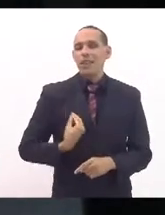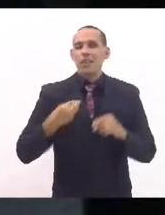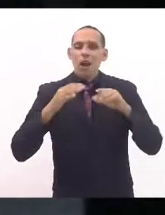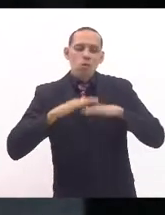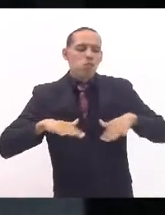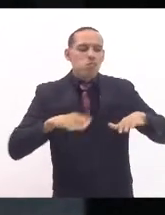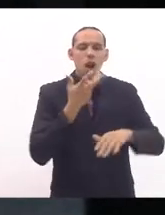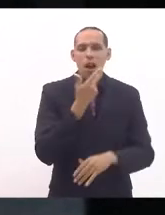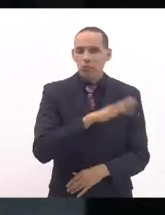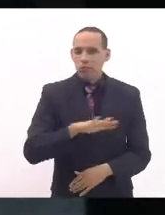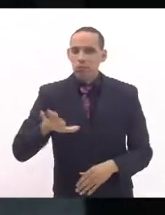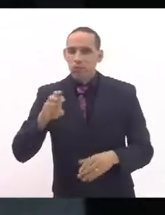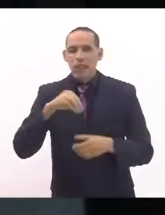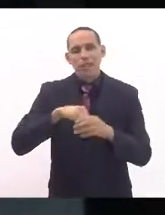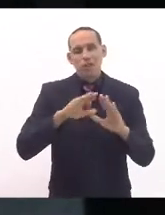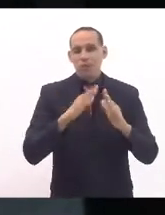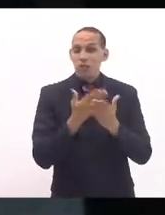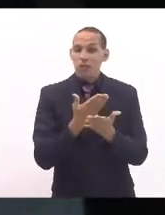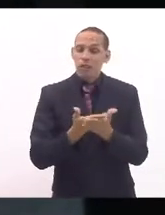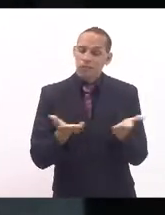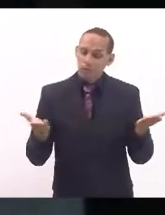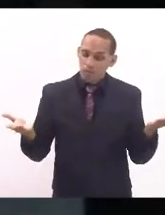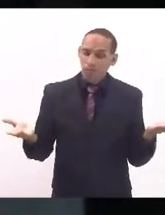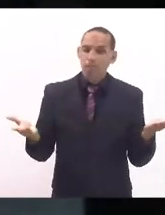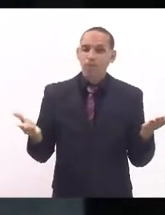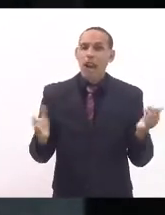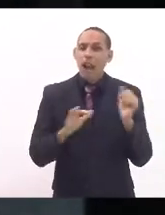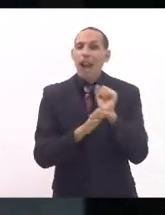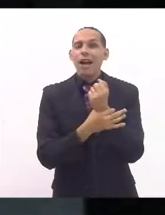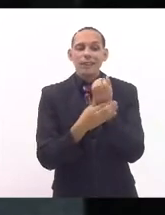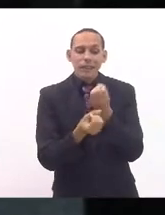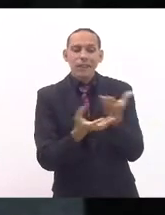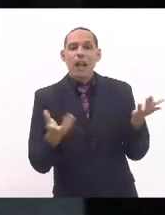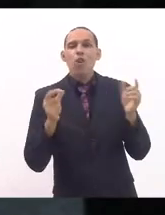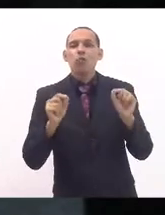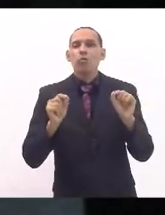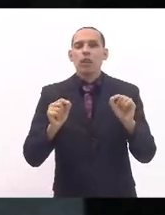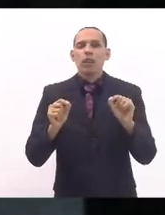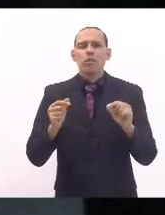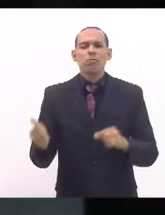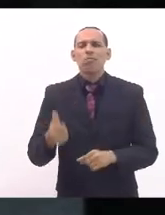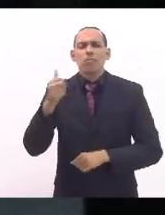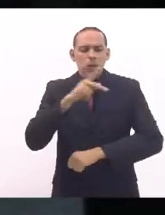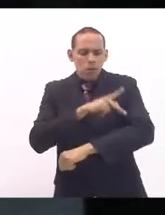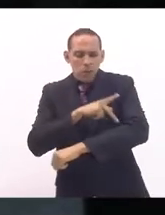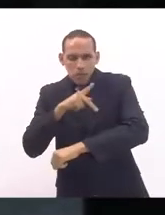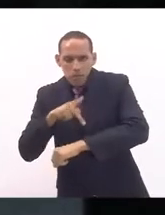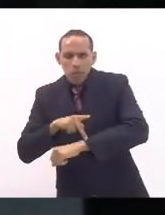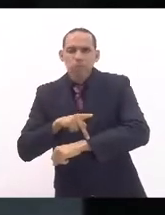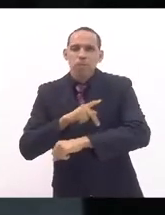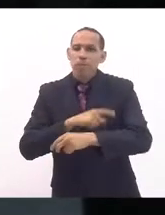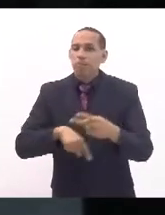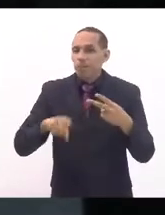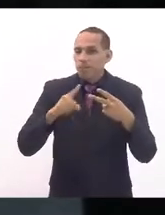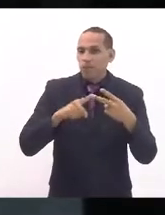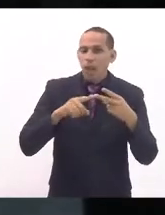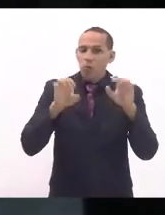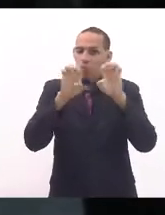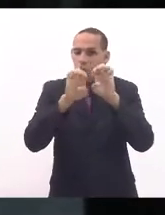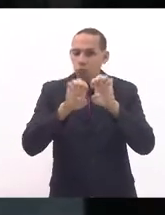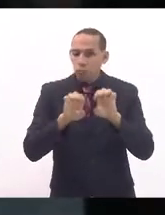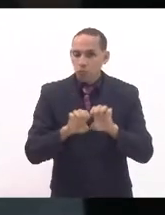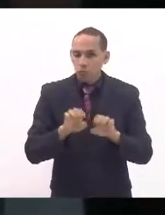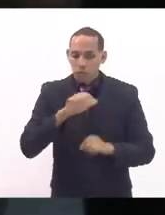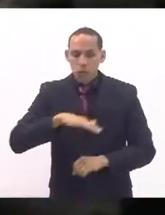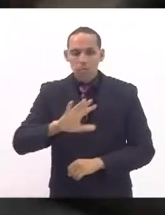toda criança dentro da escola. Isso significa garantir qualidade pedagógica, qualidade, né, de estrutura ambiental